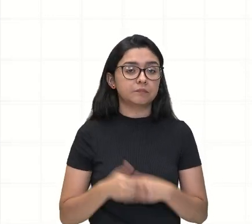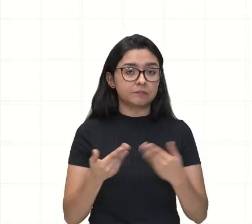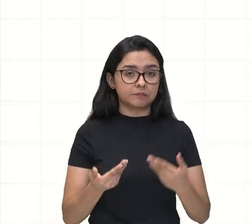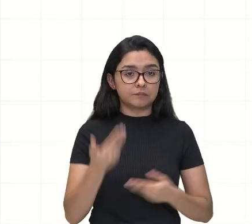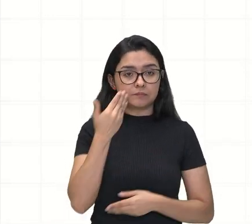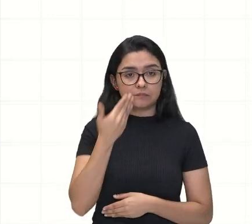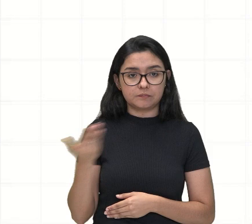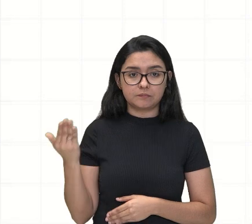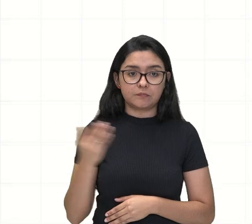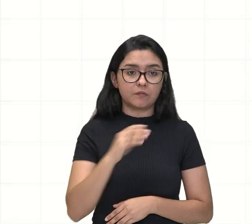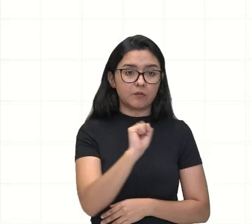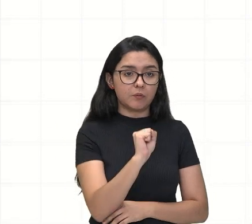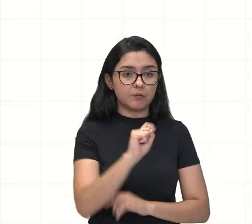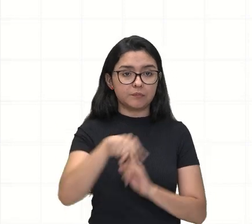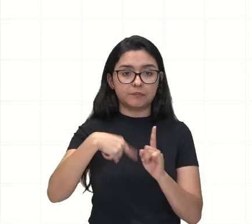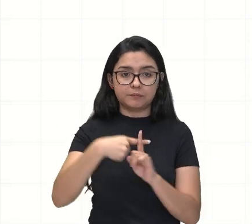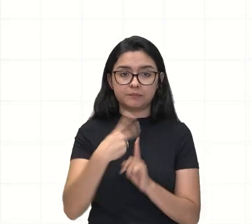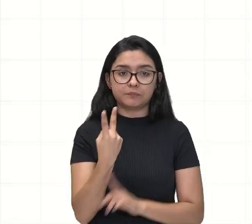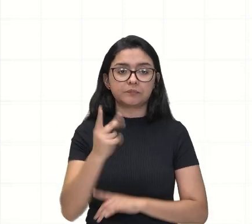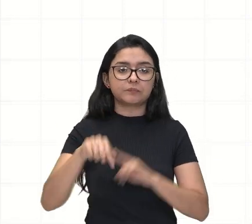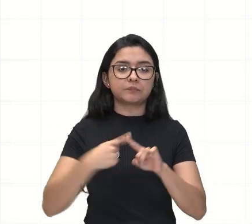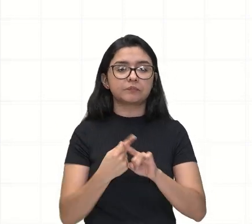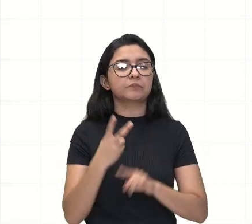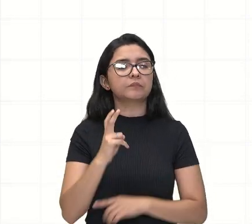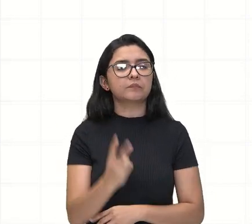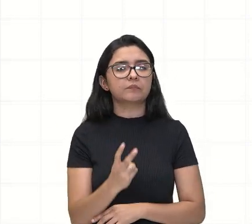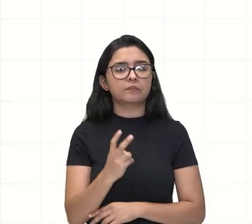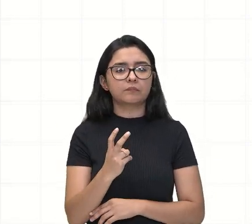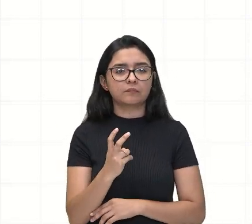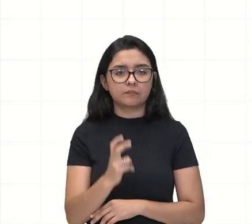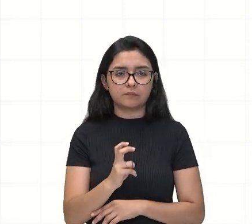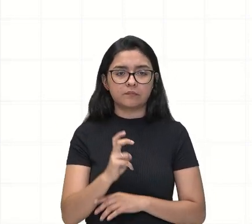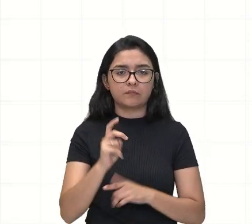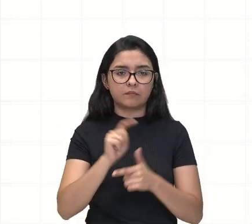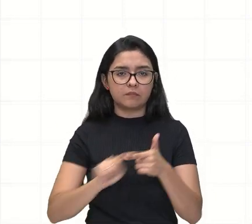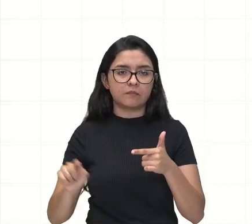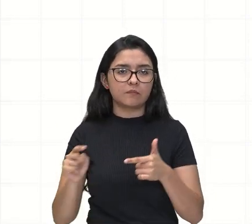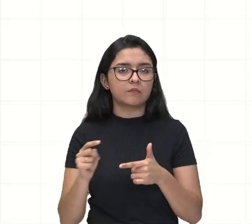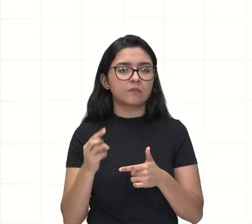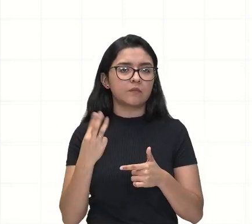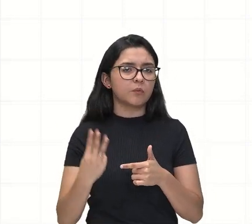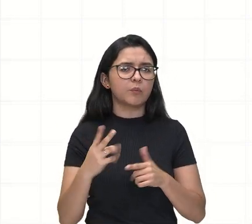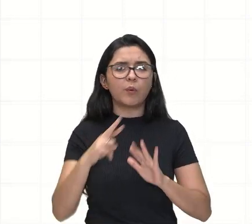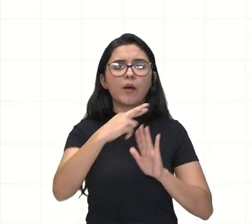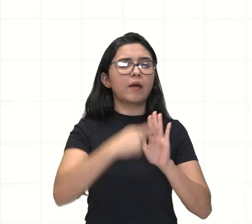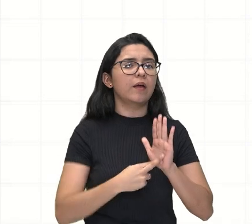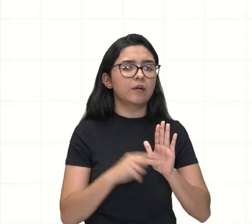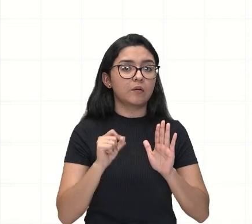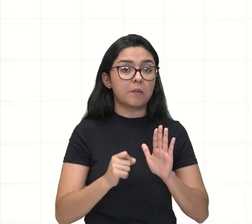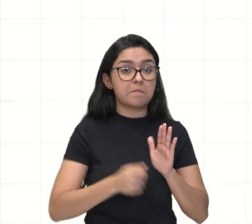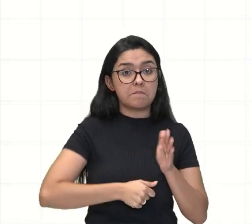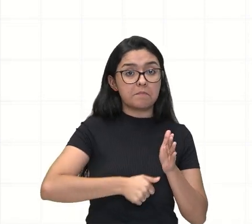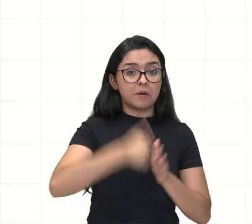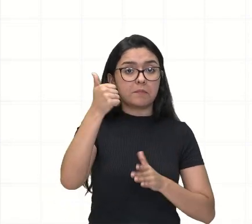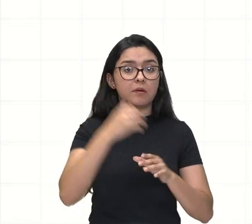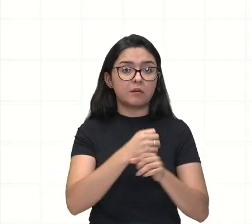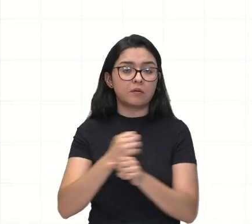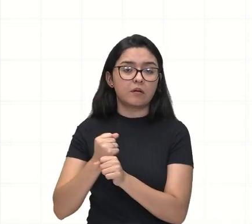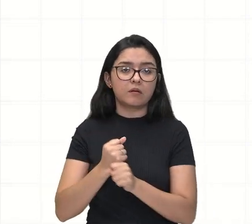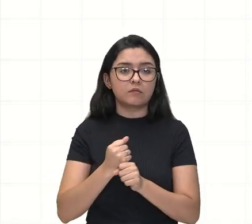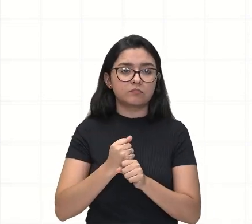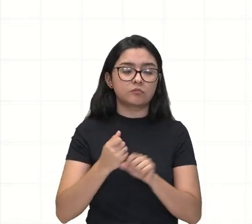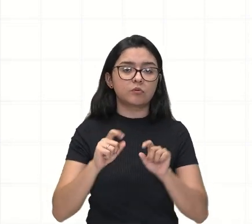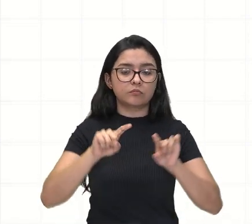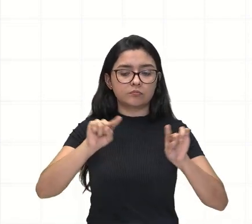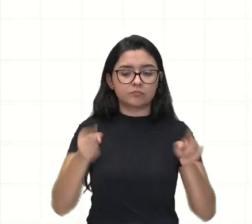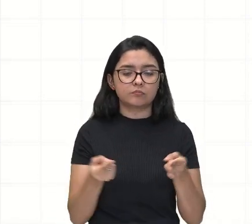com 8 mais 2 vezes 5 dividido por 3. O que a regra diz? Resolve primeiro o que está dentro do